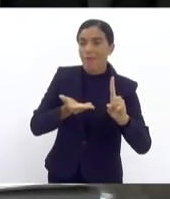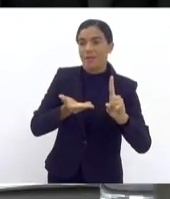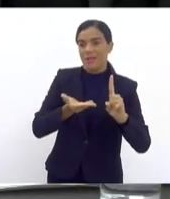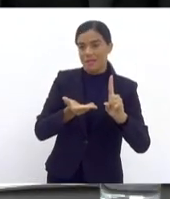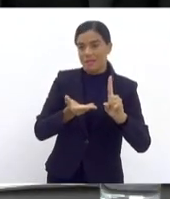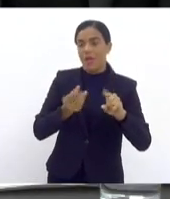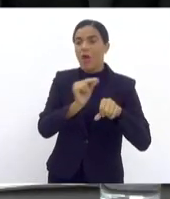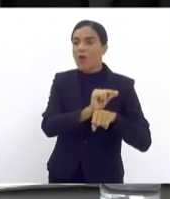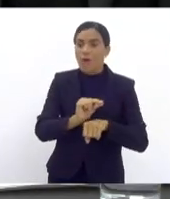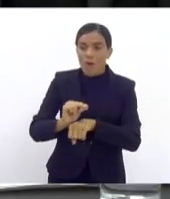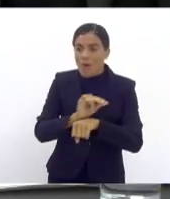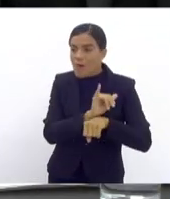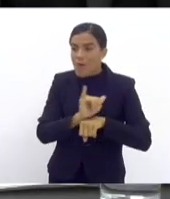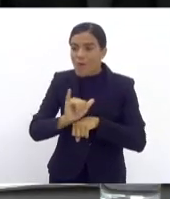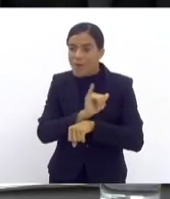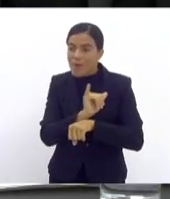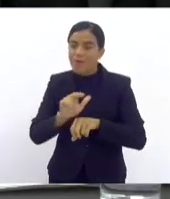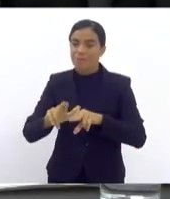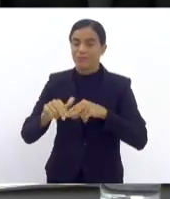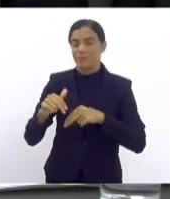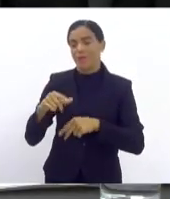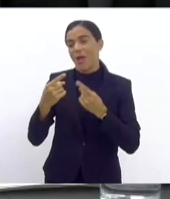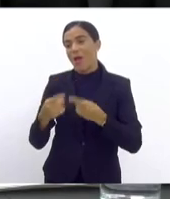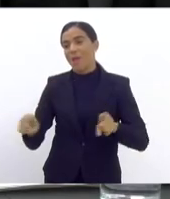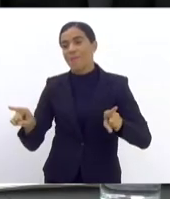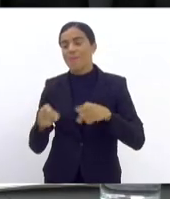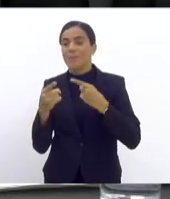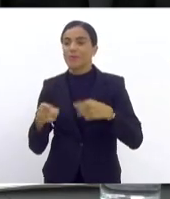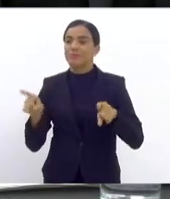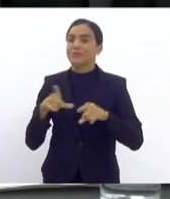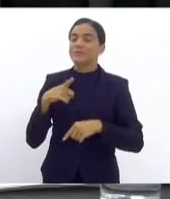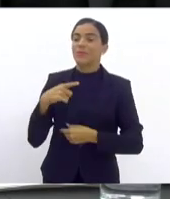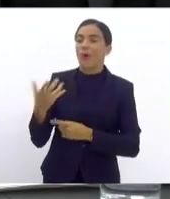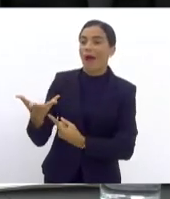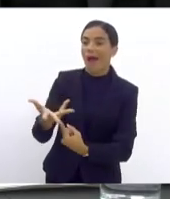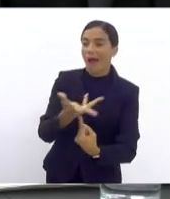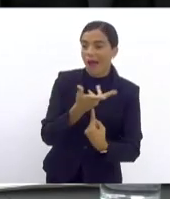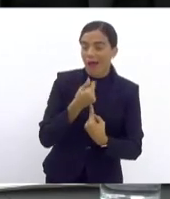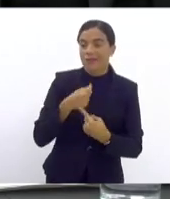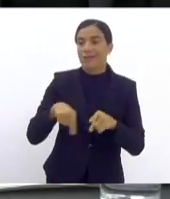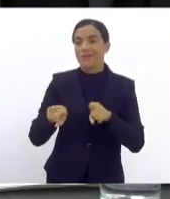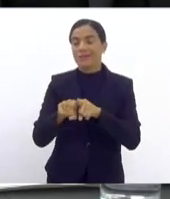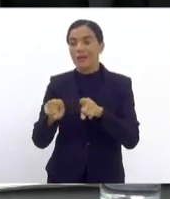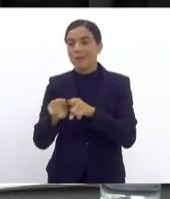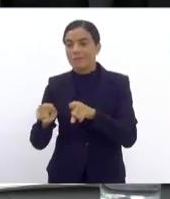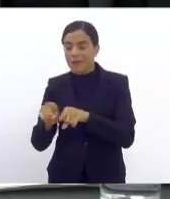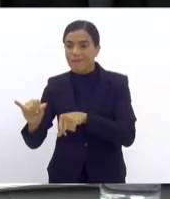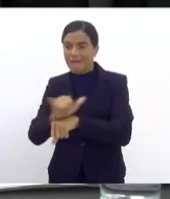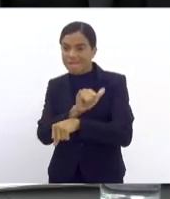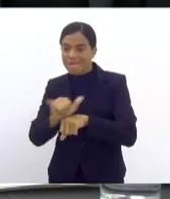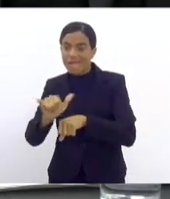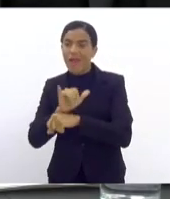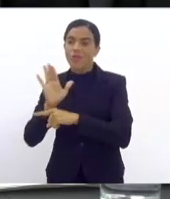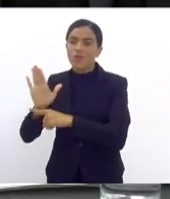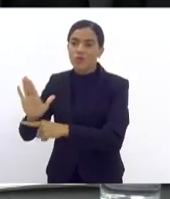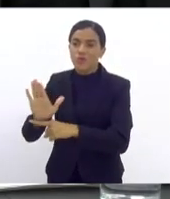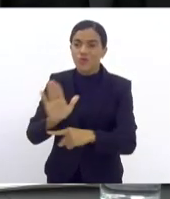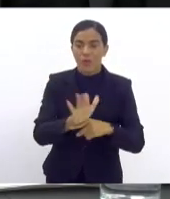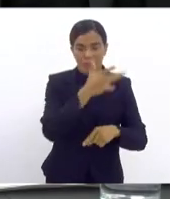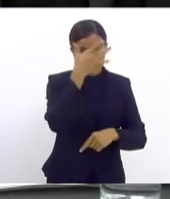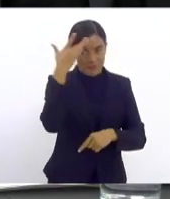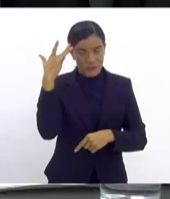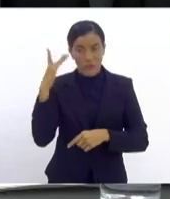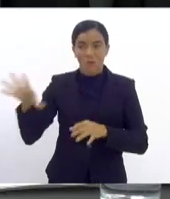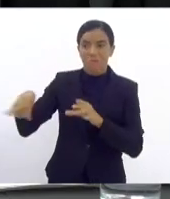de cuidar. Por isso a música sendo arte e também sendo uma maneira de cuidar da vida das pessoas. Então fez parte